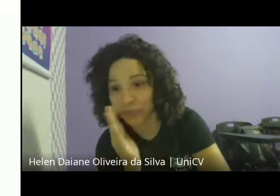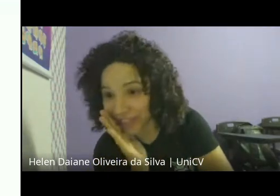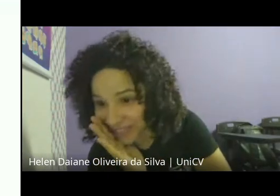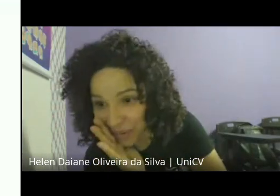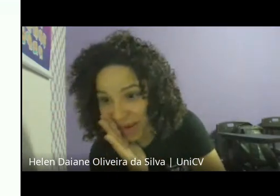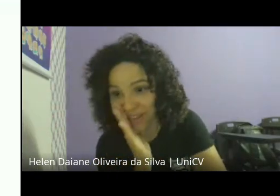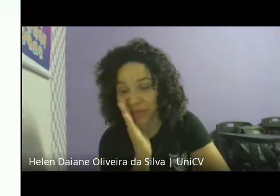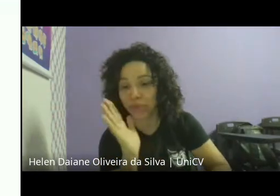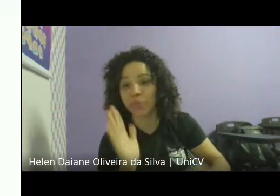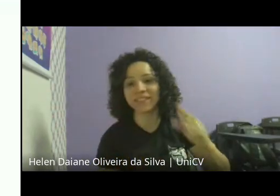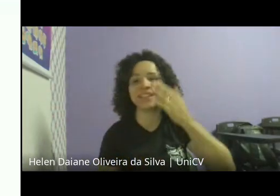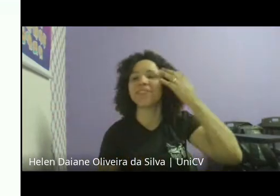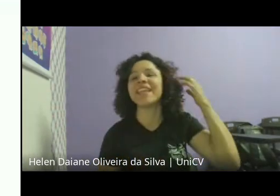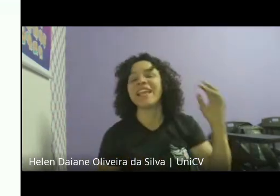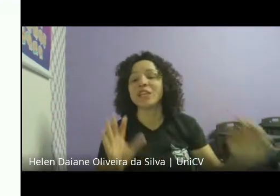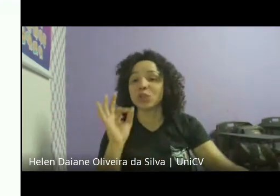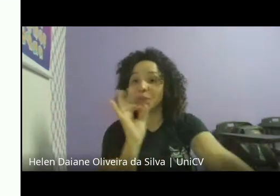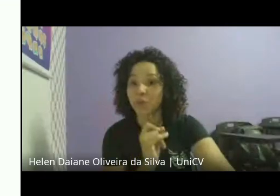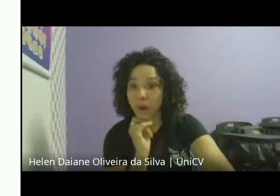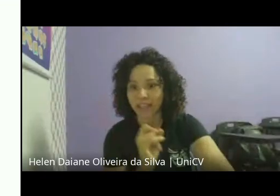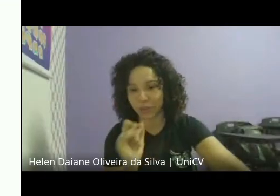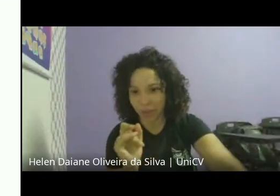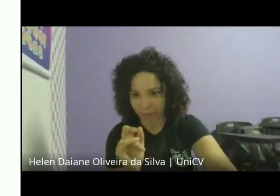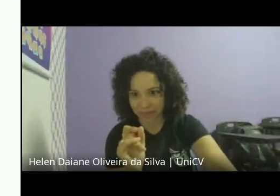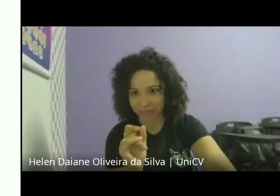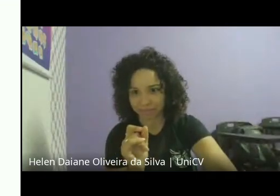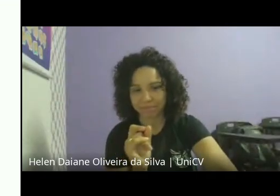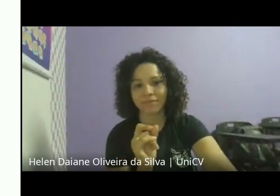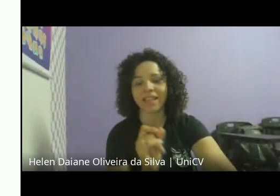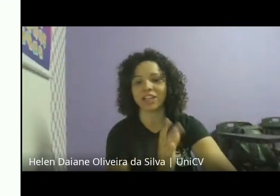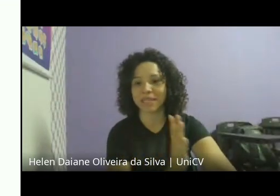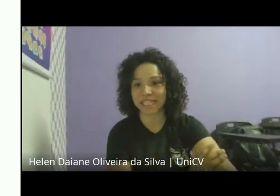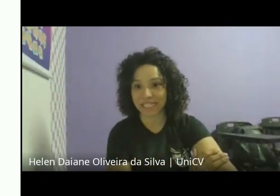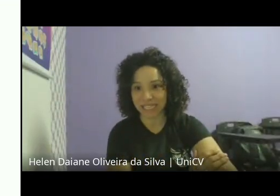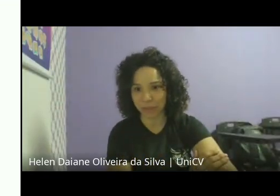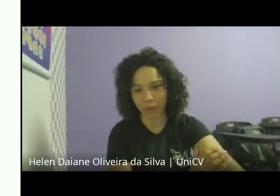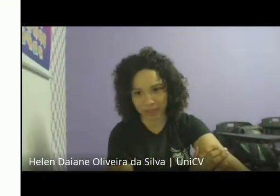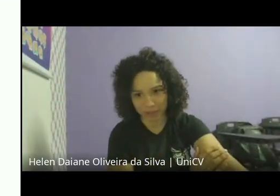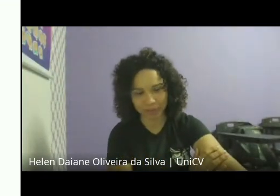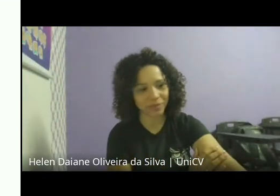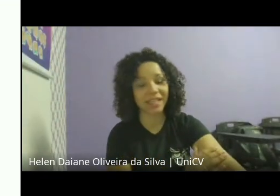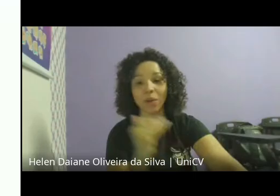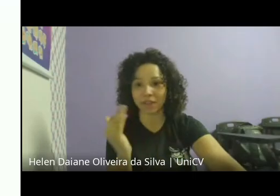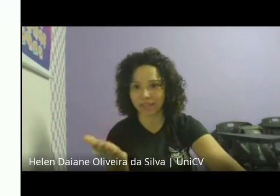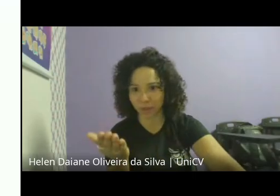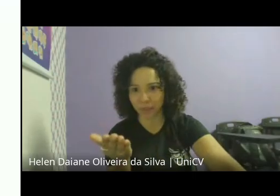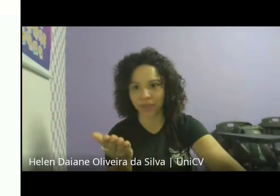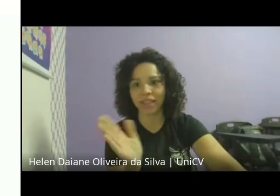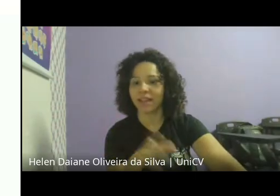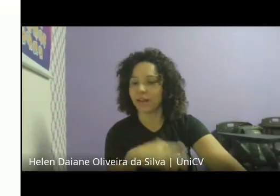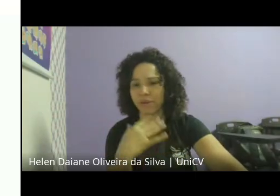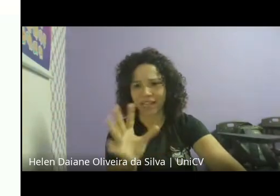Estou verificando se é 4, eu não estou aumentando. Sumiram 4 homens, tá? Numa cidadezinha aqui próxima. O que